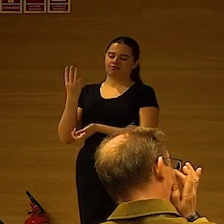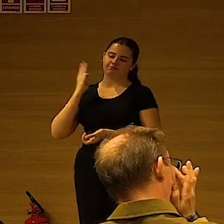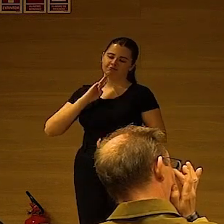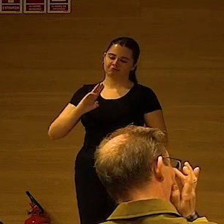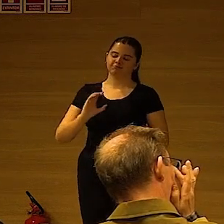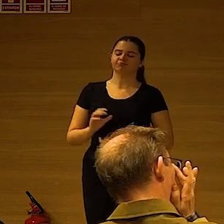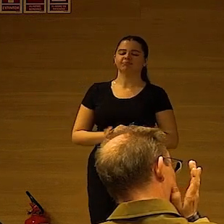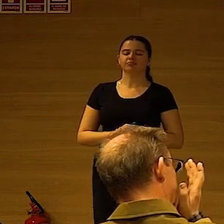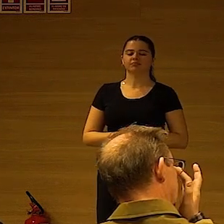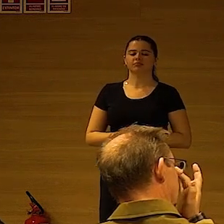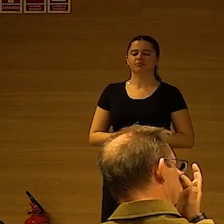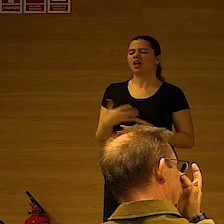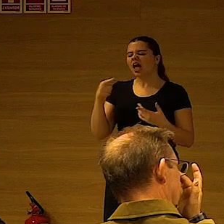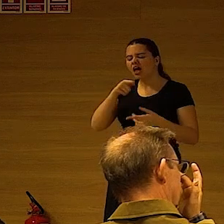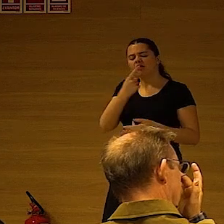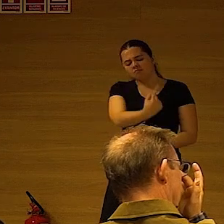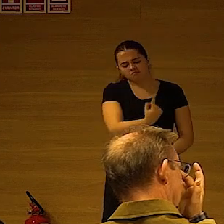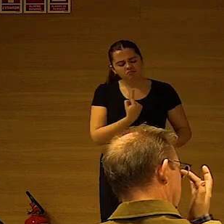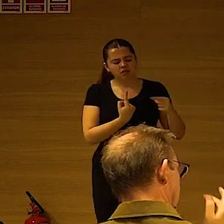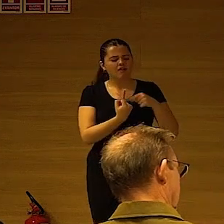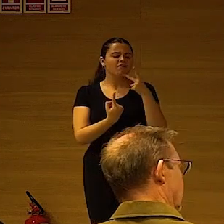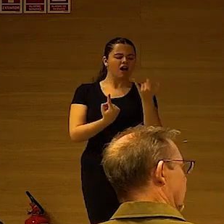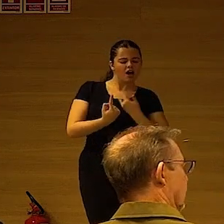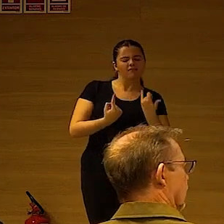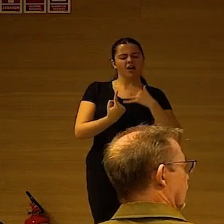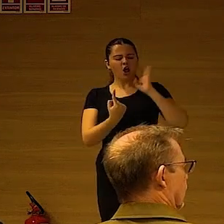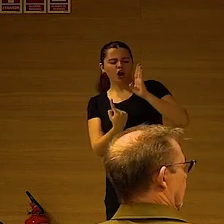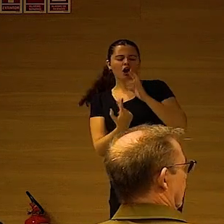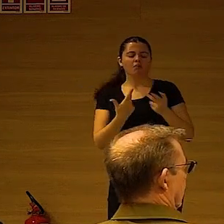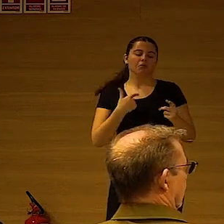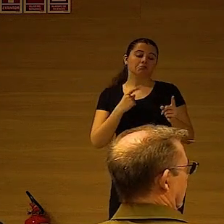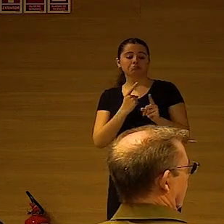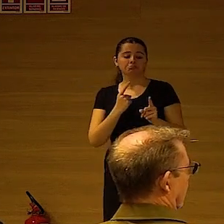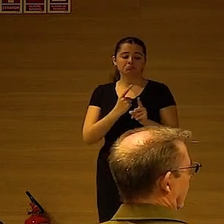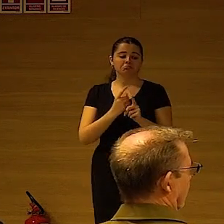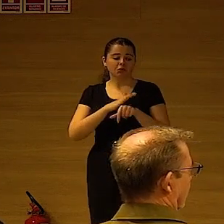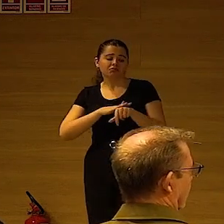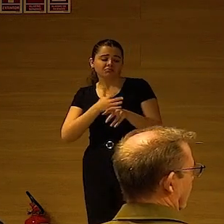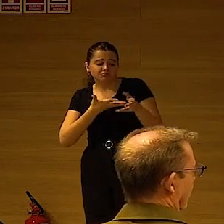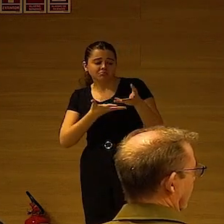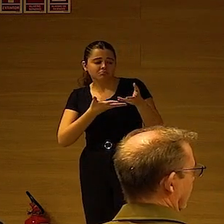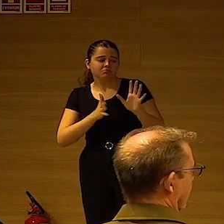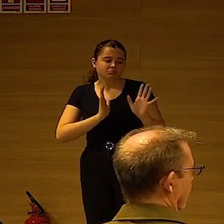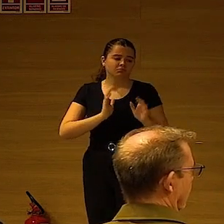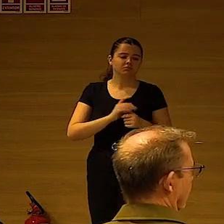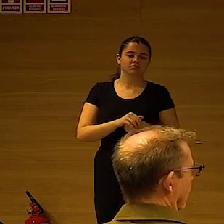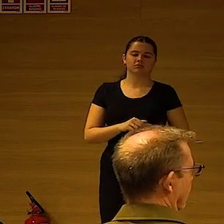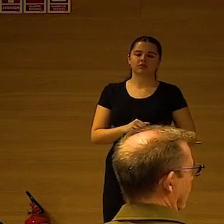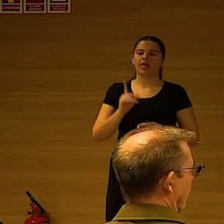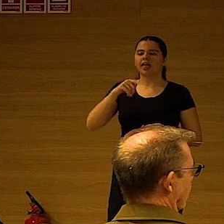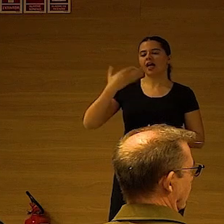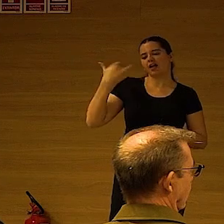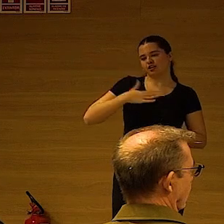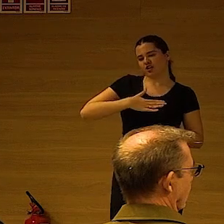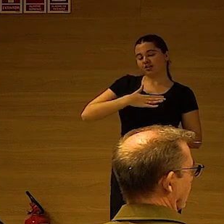ela dizia, não, isso é legal, isso não é, eu conversava muito com ela. Então também era uma forma de gostar,